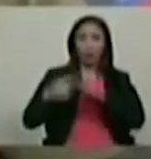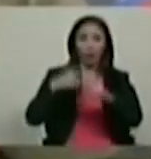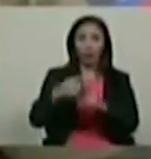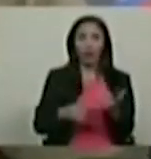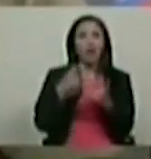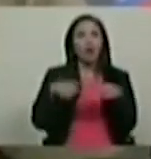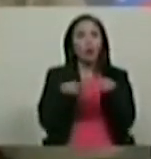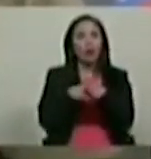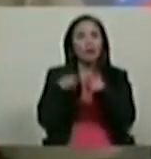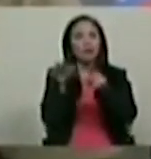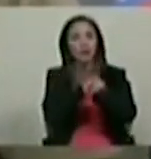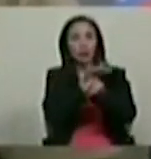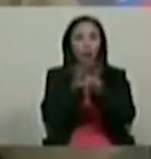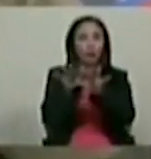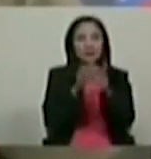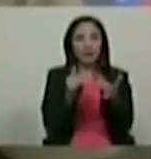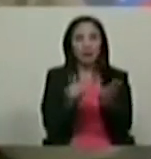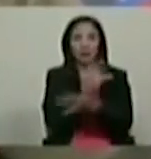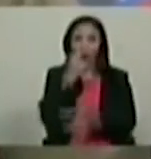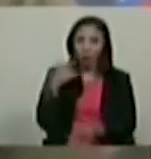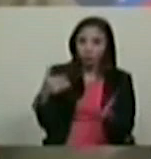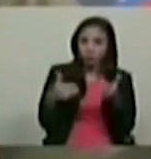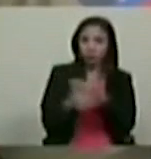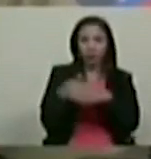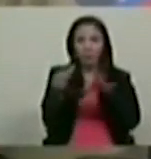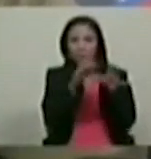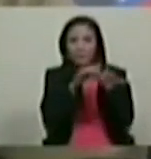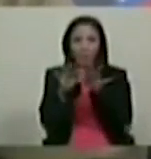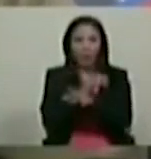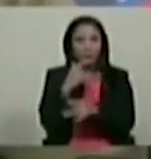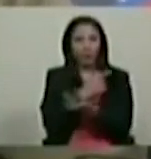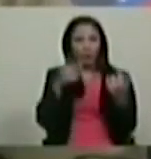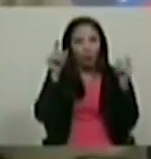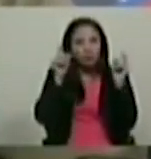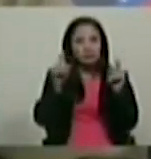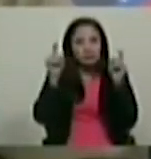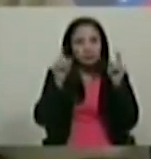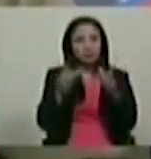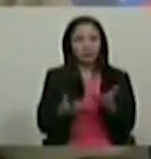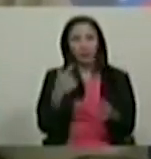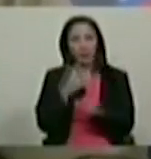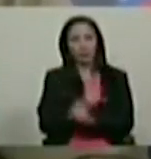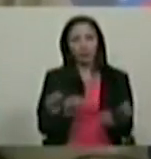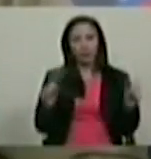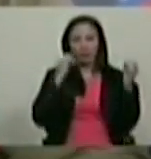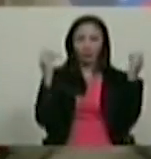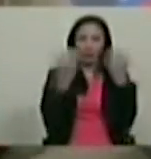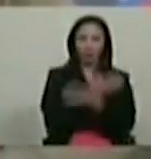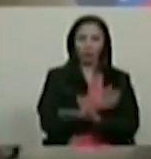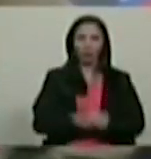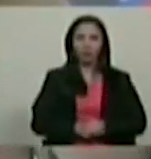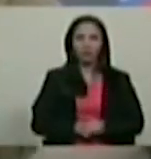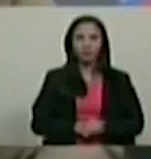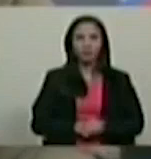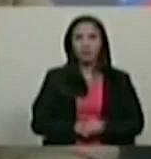O presidente da Venezuela, Nicolás Maduro, disse nesta terça-feira que não vai entrar em seu país nenhum soldado invasor. O líder chavista